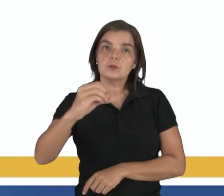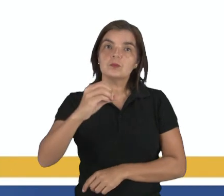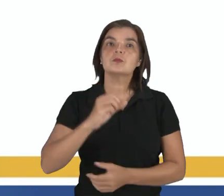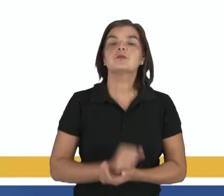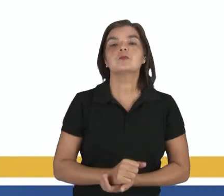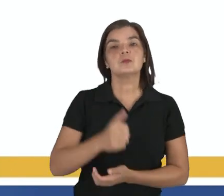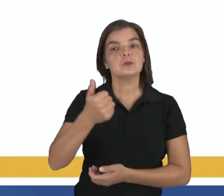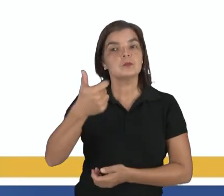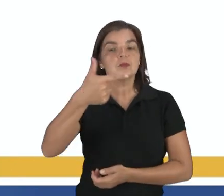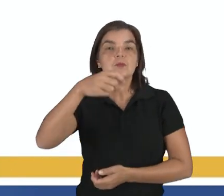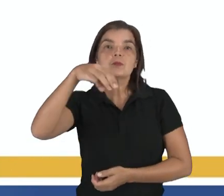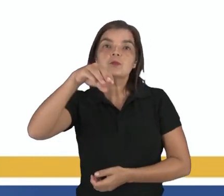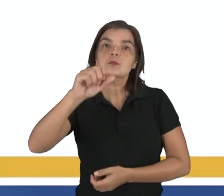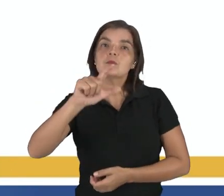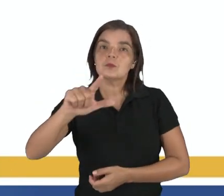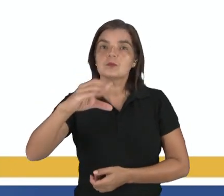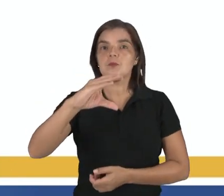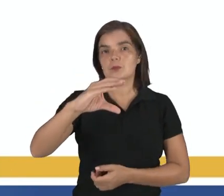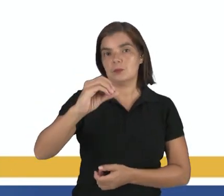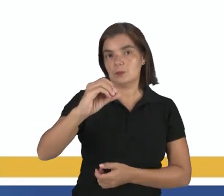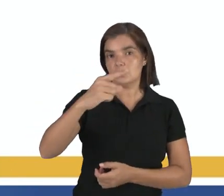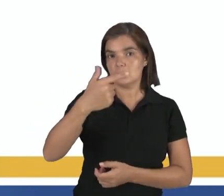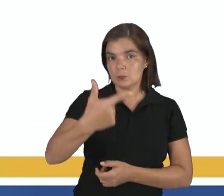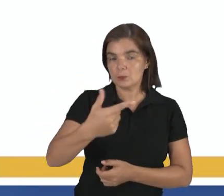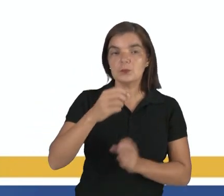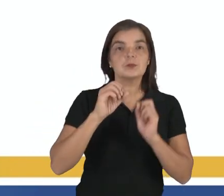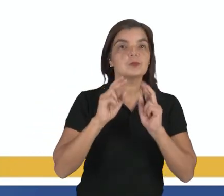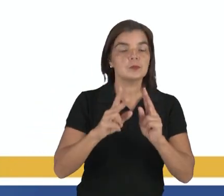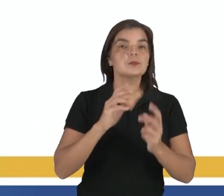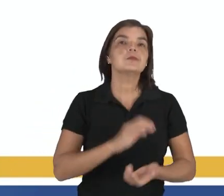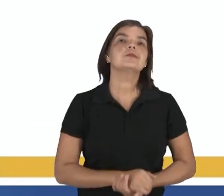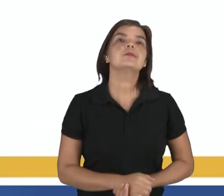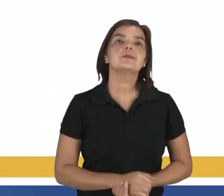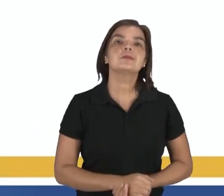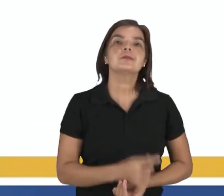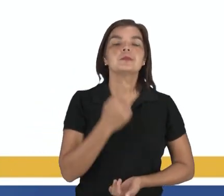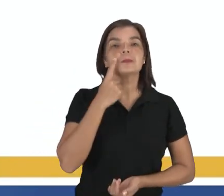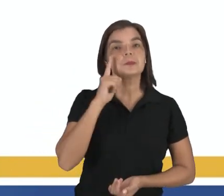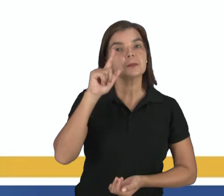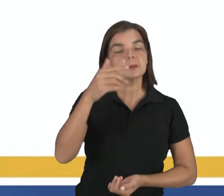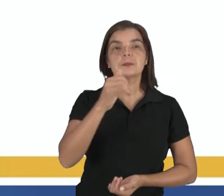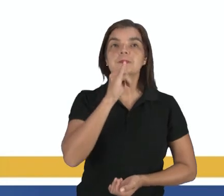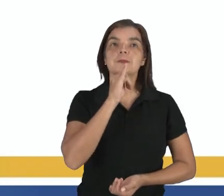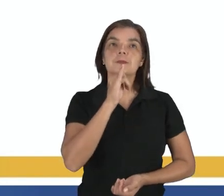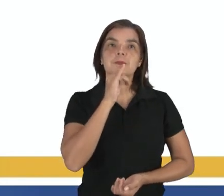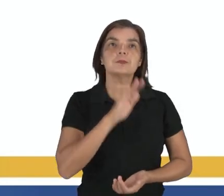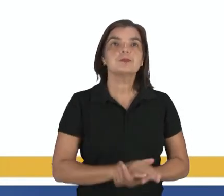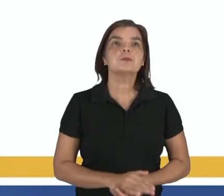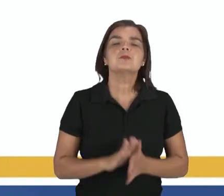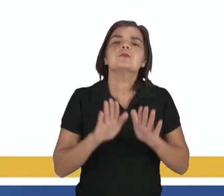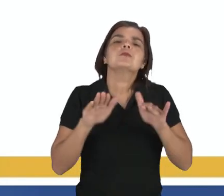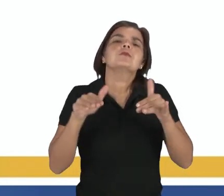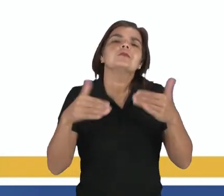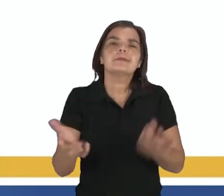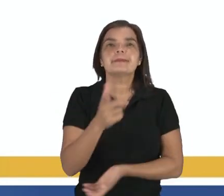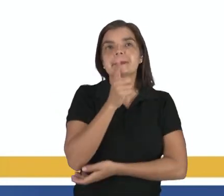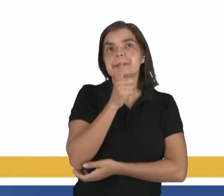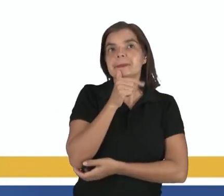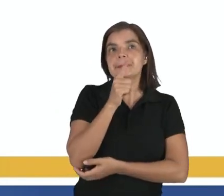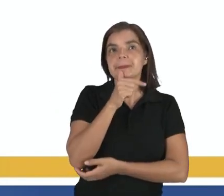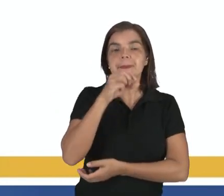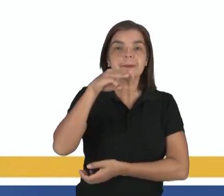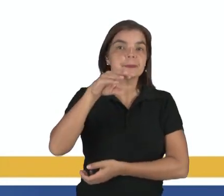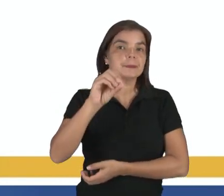de 12 mols de CO2, ok? Vamos ver mais um exemplo? Quantos mols de